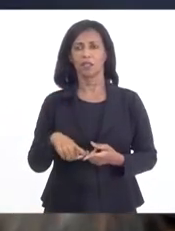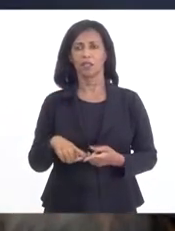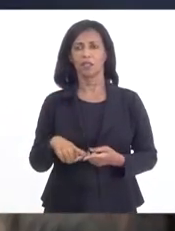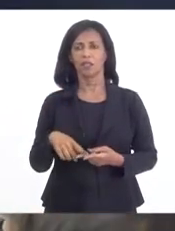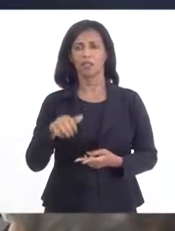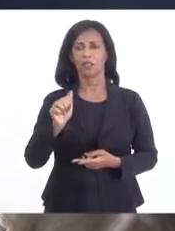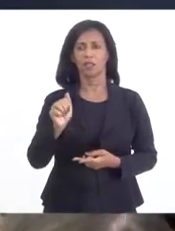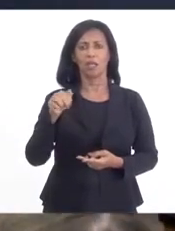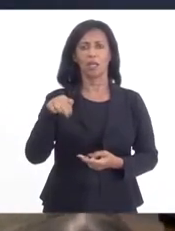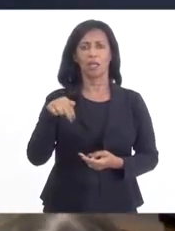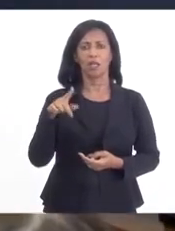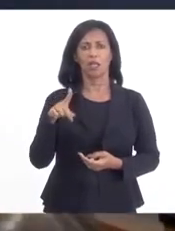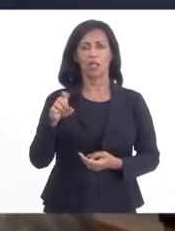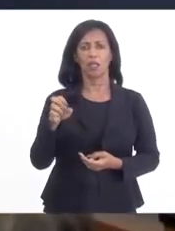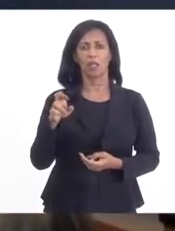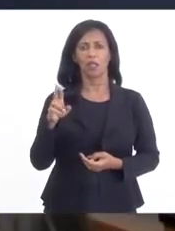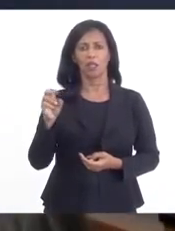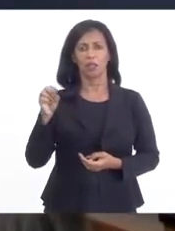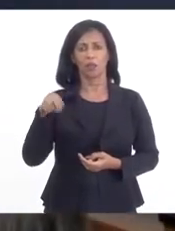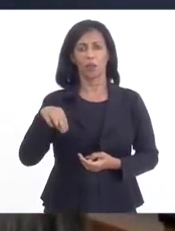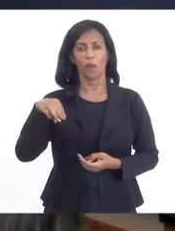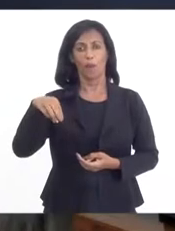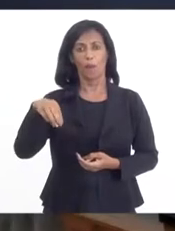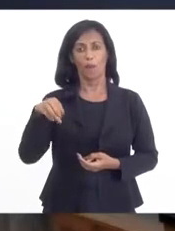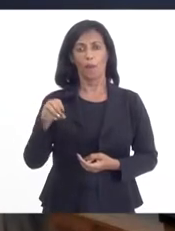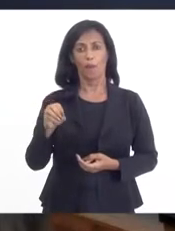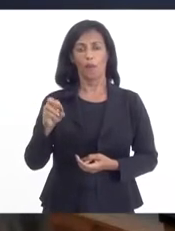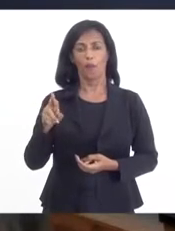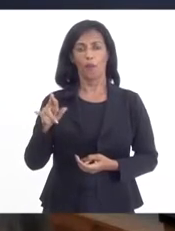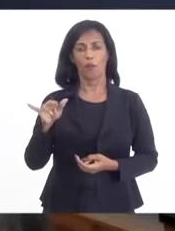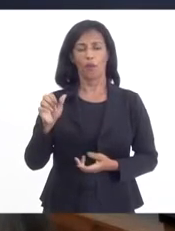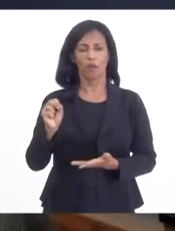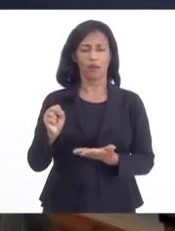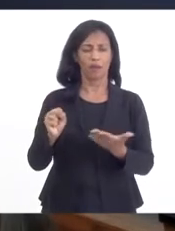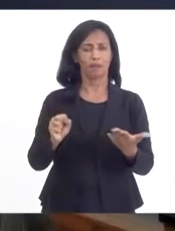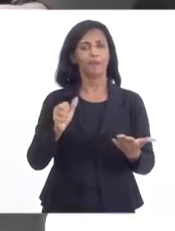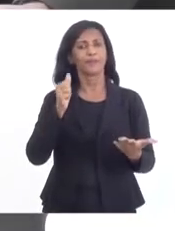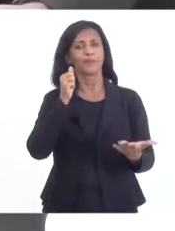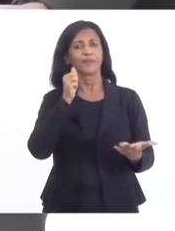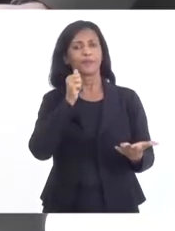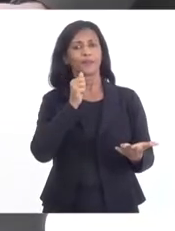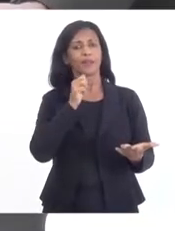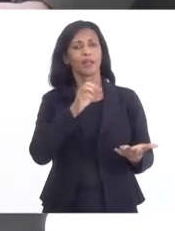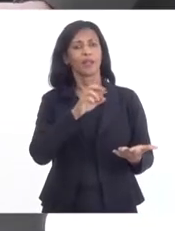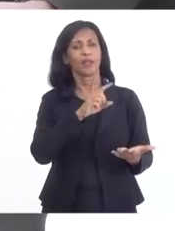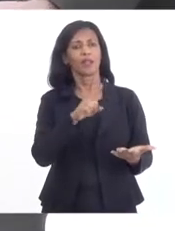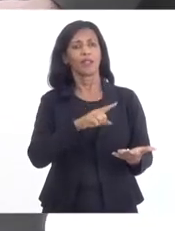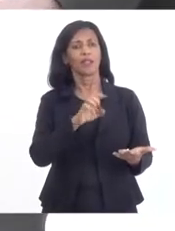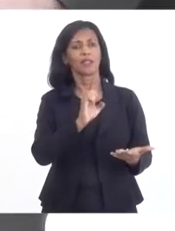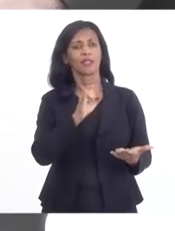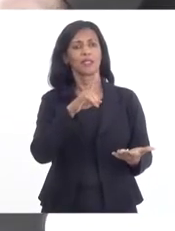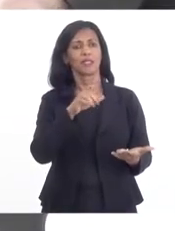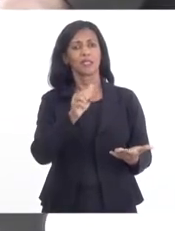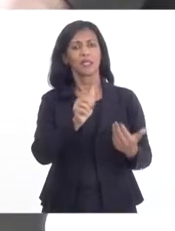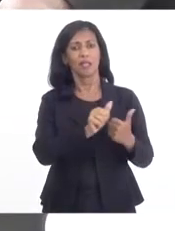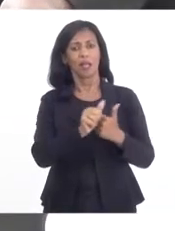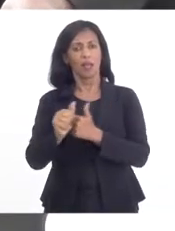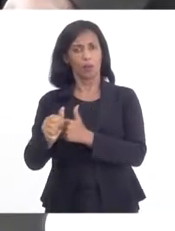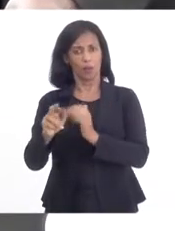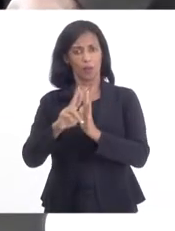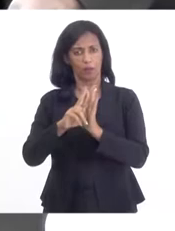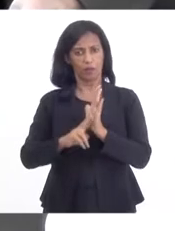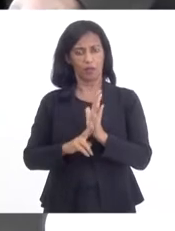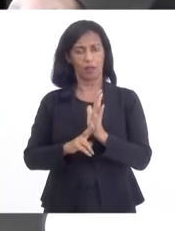relator. E o Anderson Moraes. Moraes acompanhando o relator. Bom, deputada Zeidan, vota acompanhando o